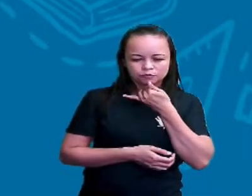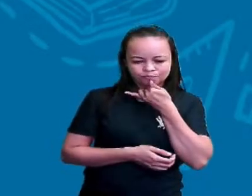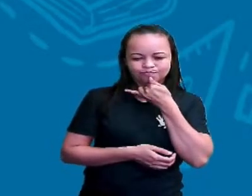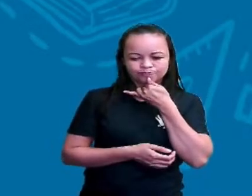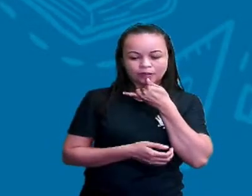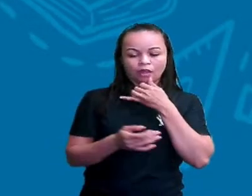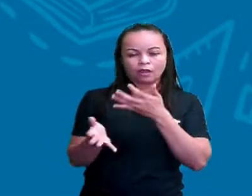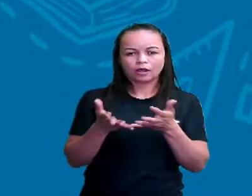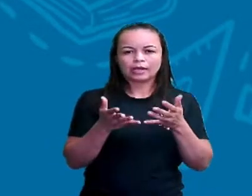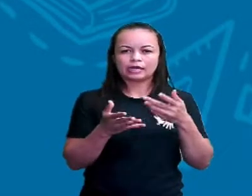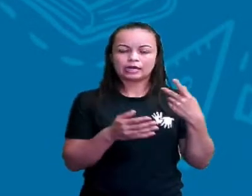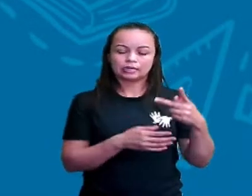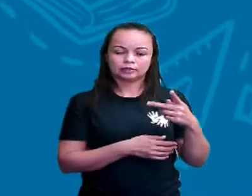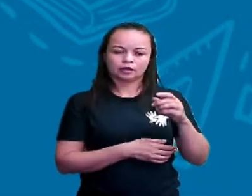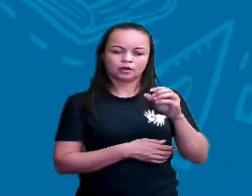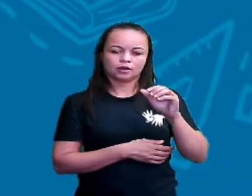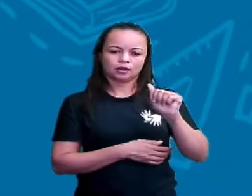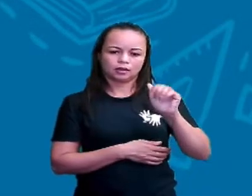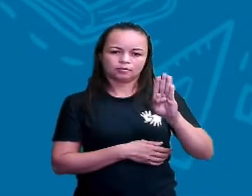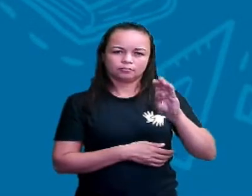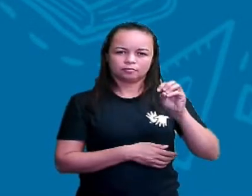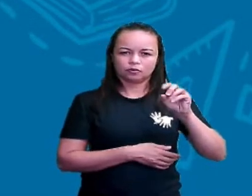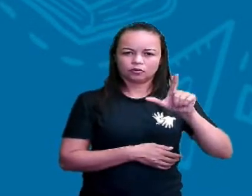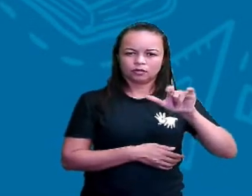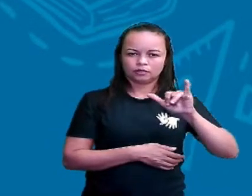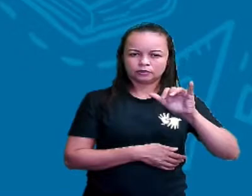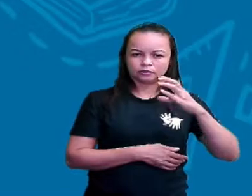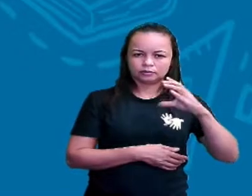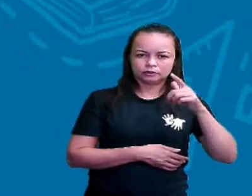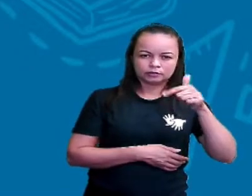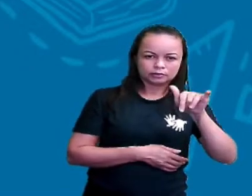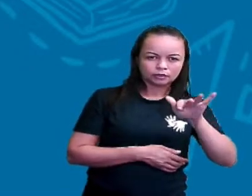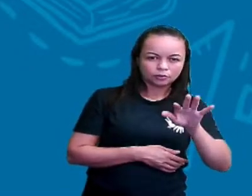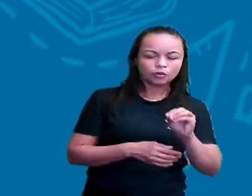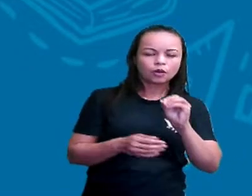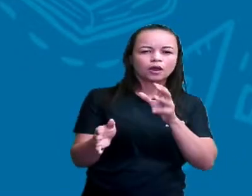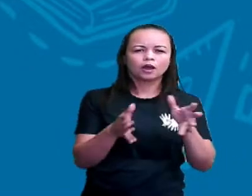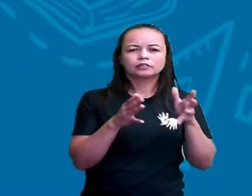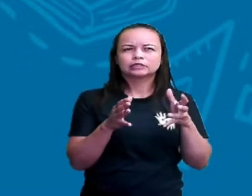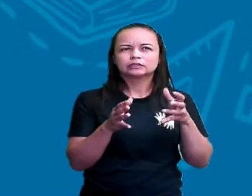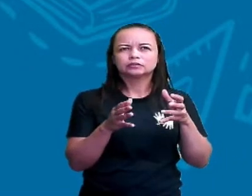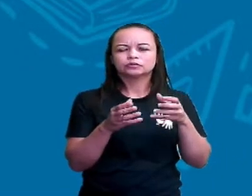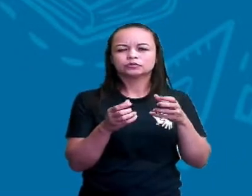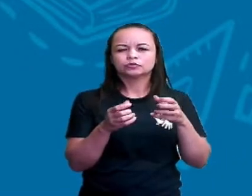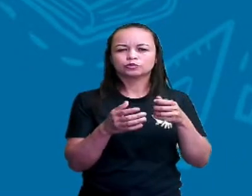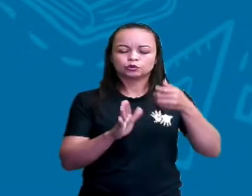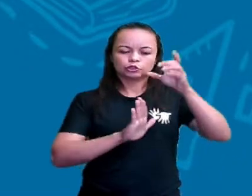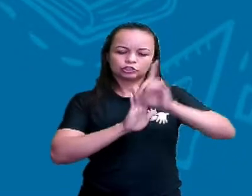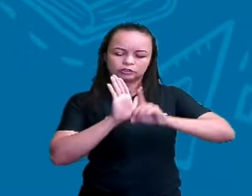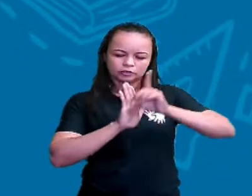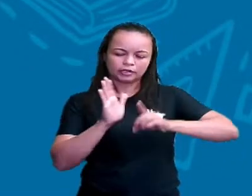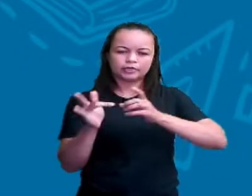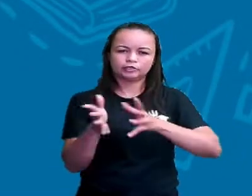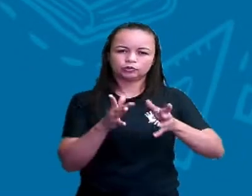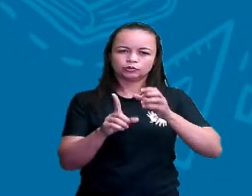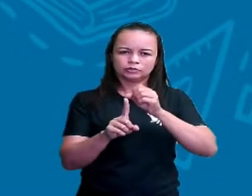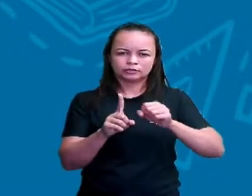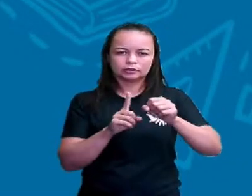essa abolição ela não ocorreu de forma justa, né, dando aí os direitos de cidadania aos